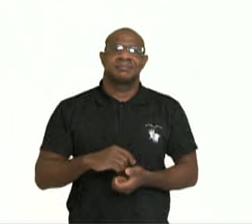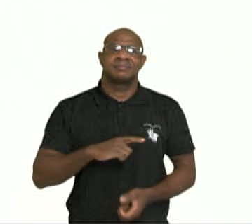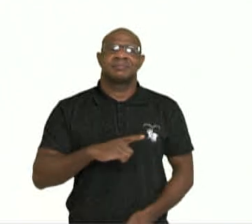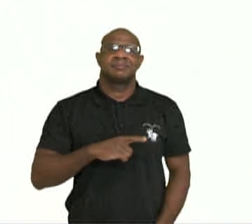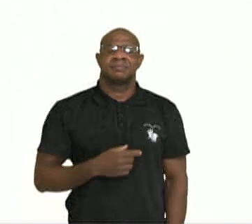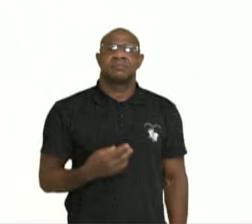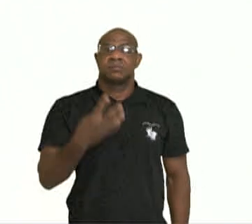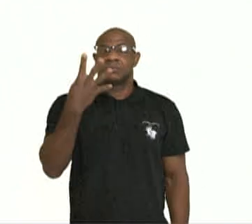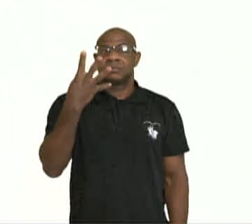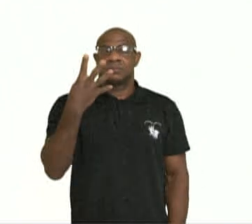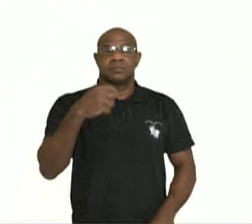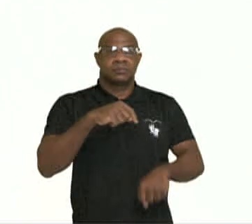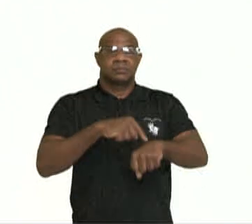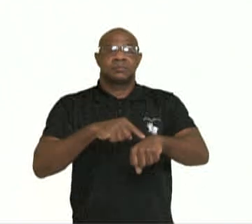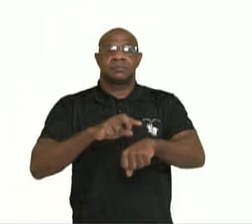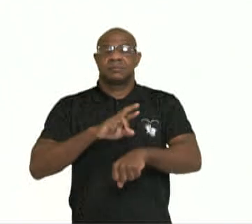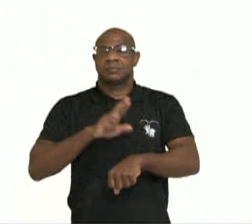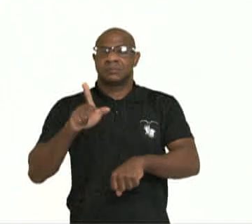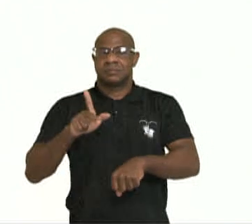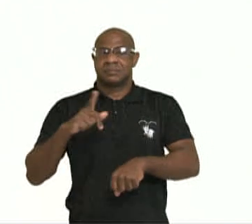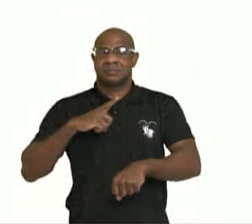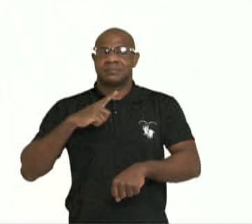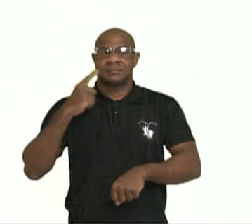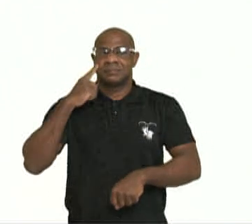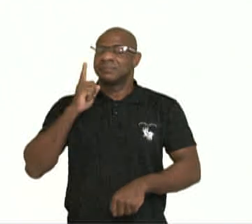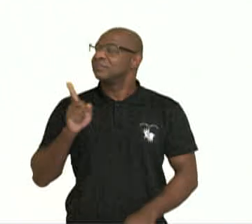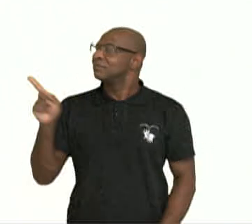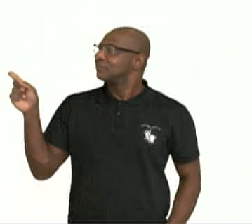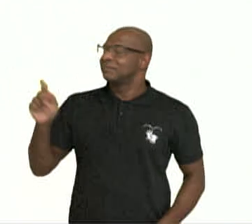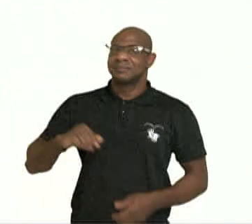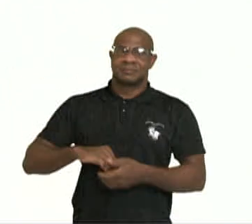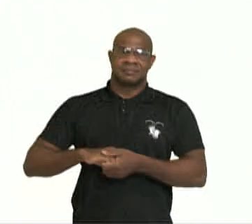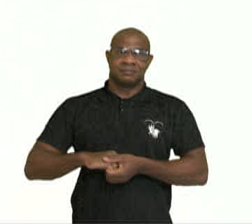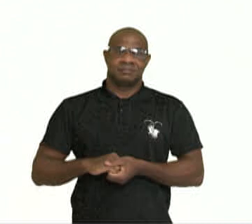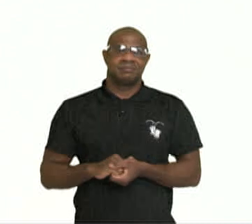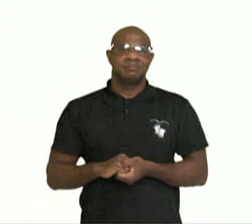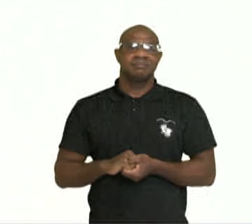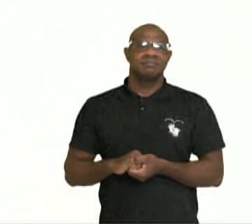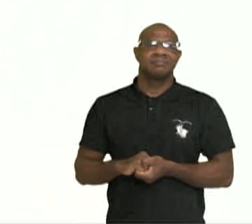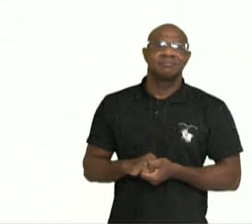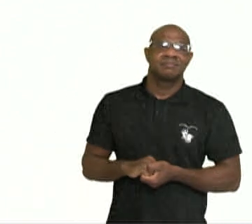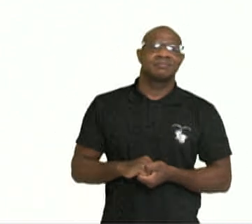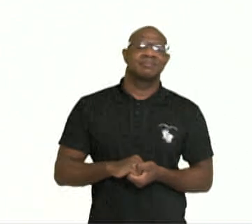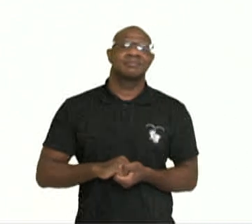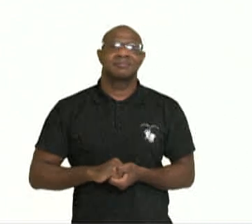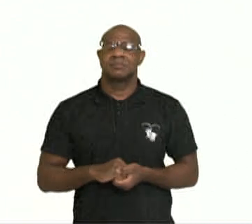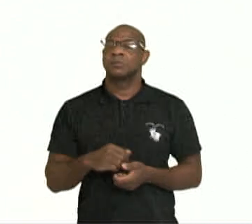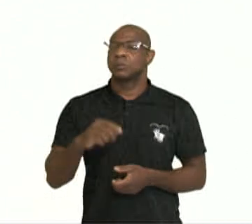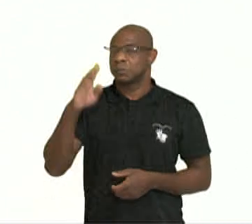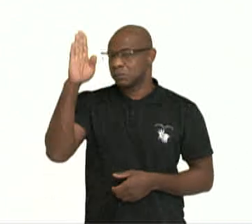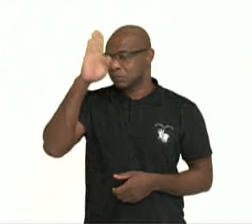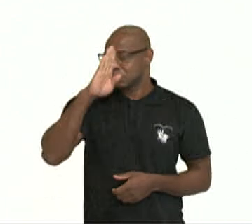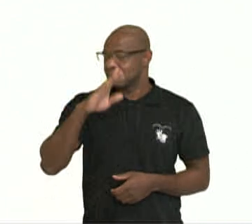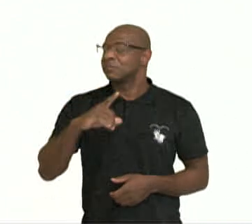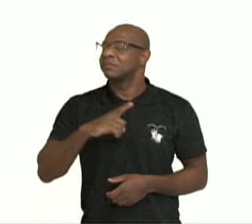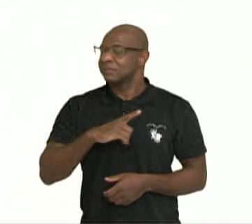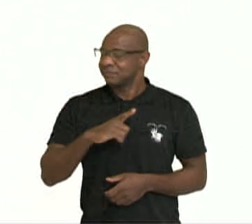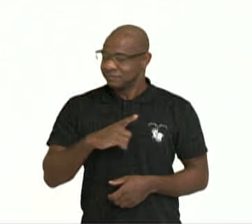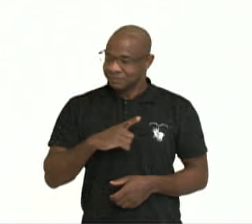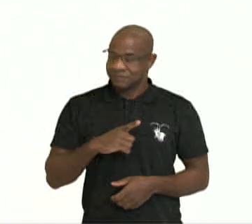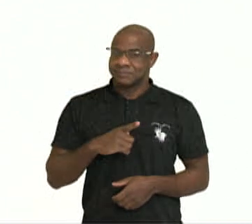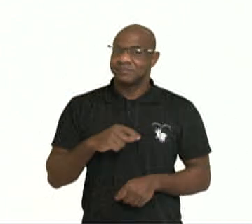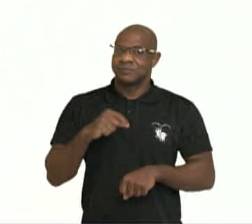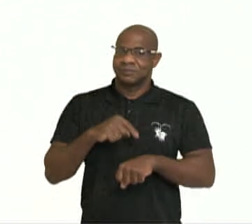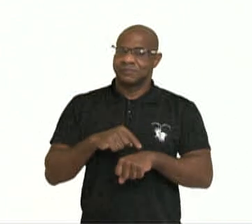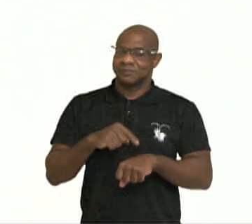Ó. Brasil se divide em 4 usos horários devido a